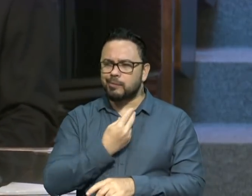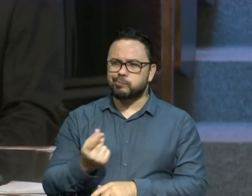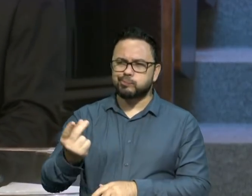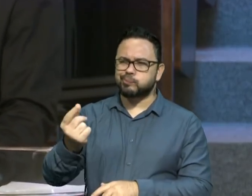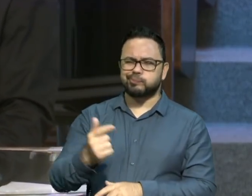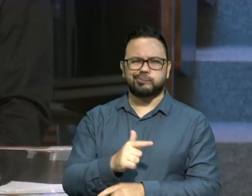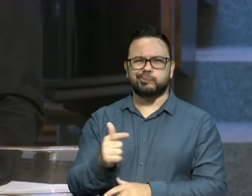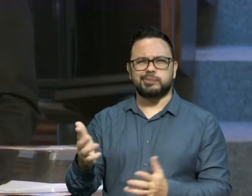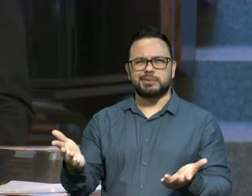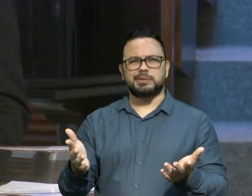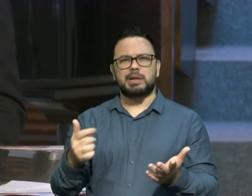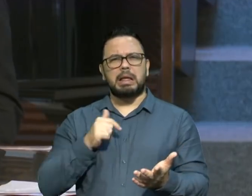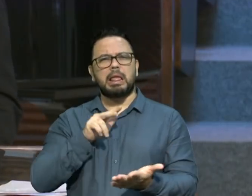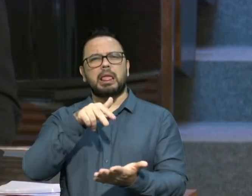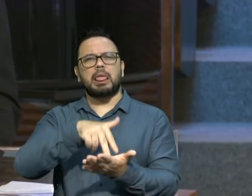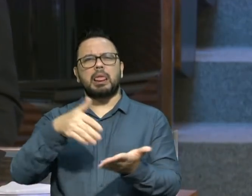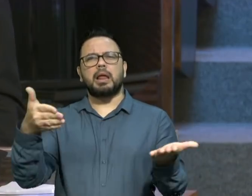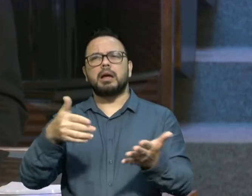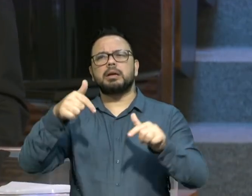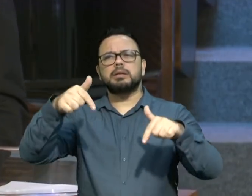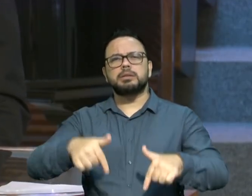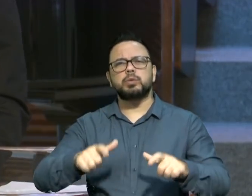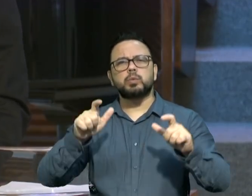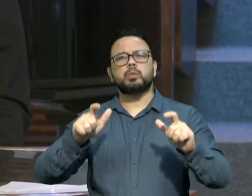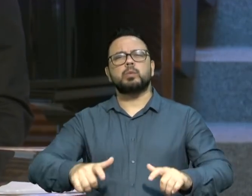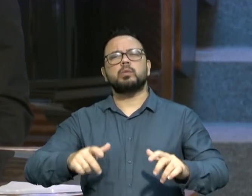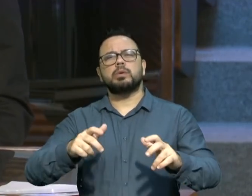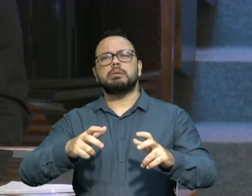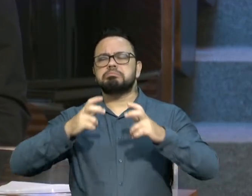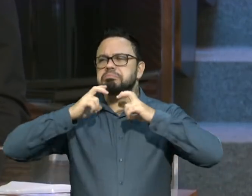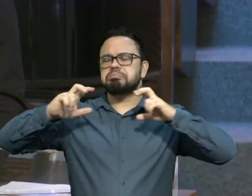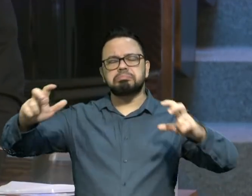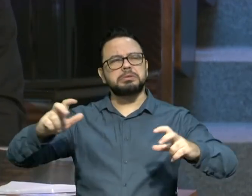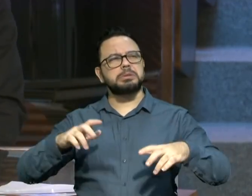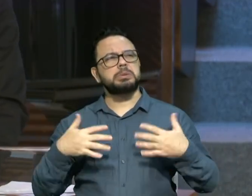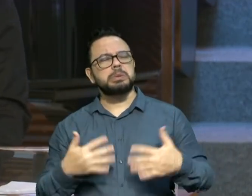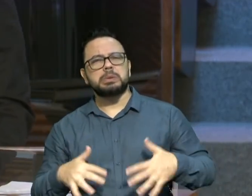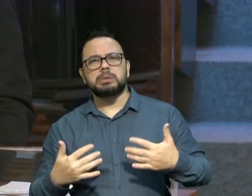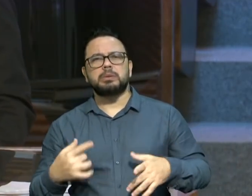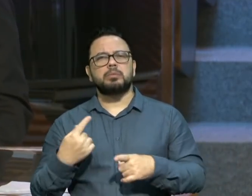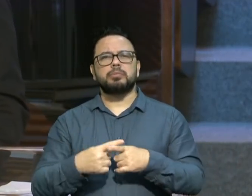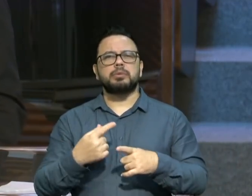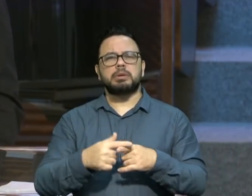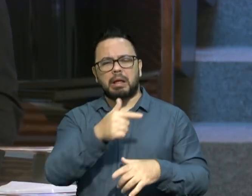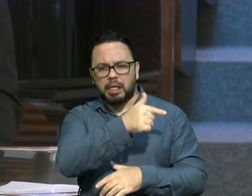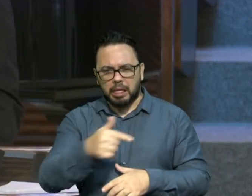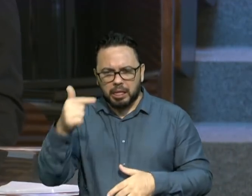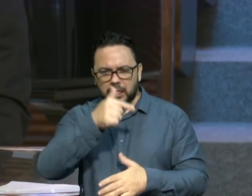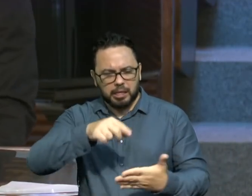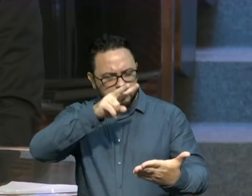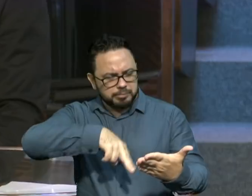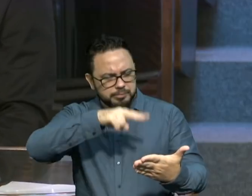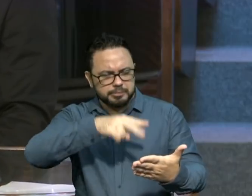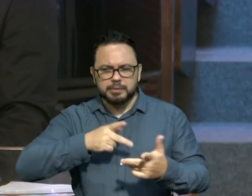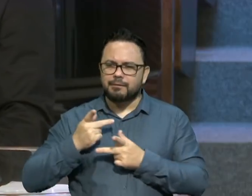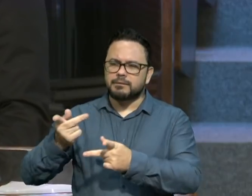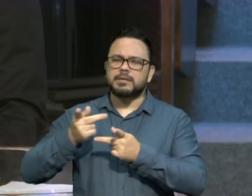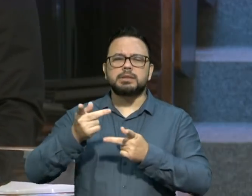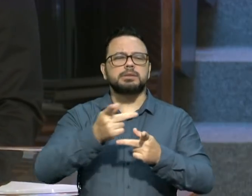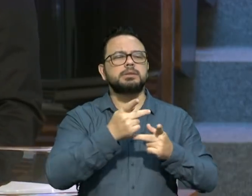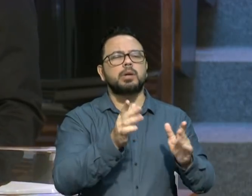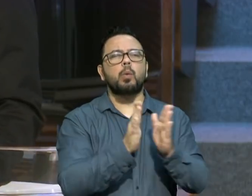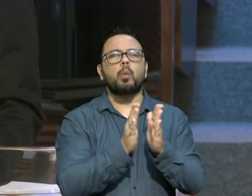nada por que que eu vou tá aqui no púlpito gritando me desgastando por que que eu passo a semana inteira lendo visitando